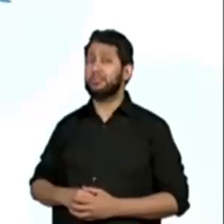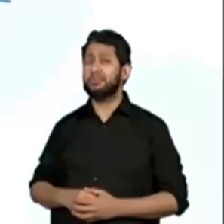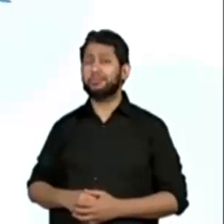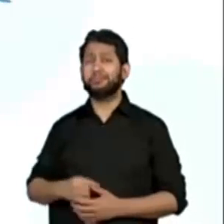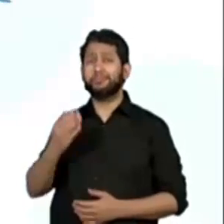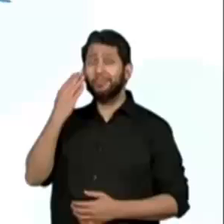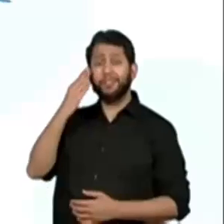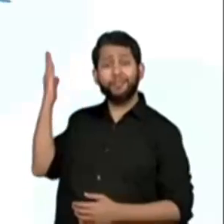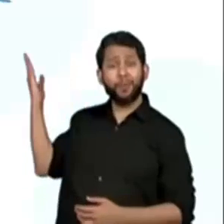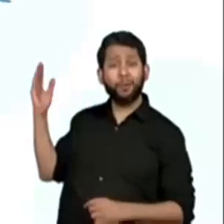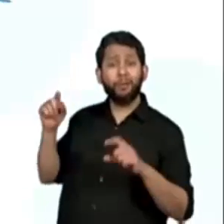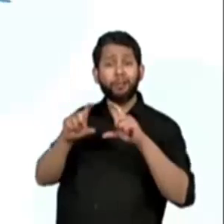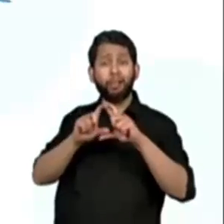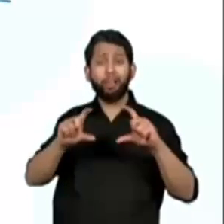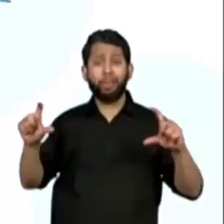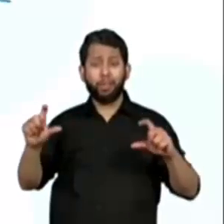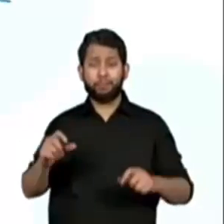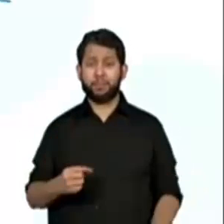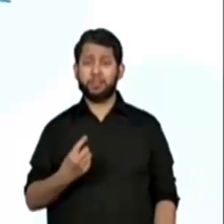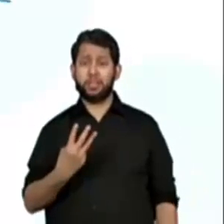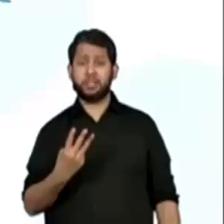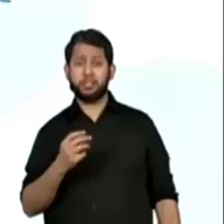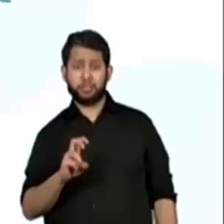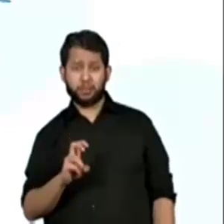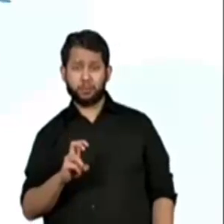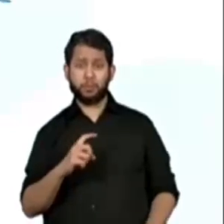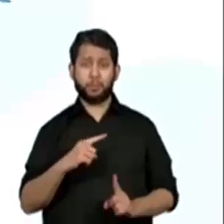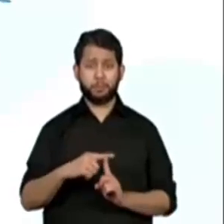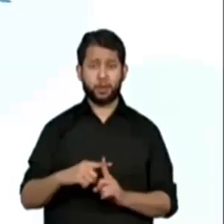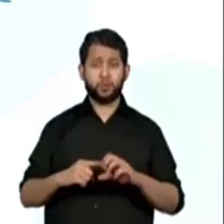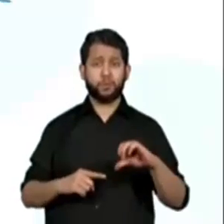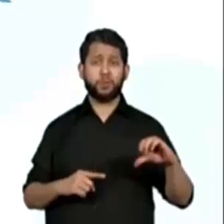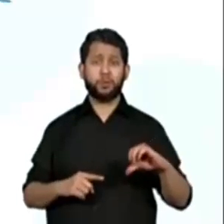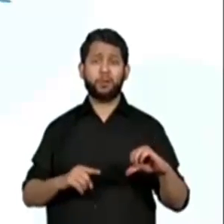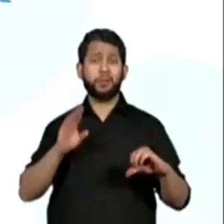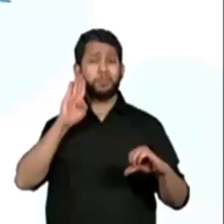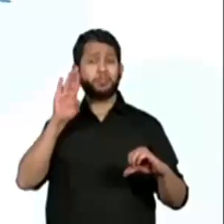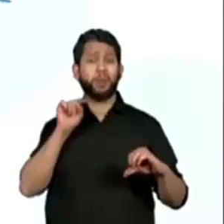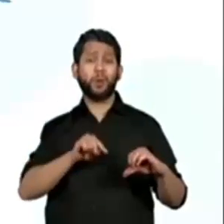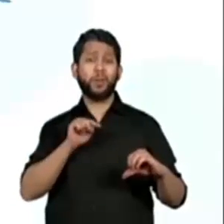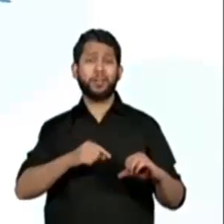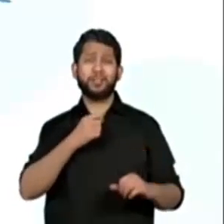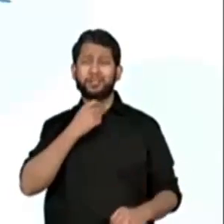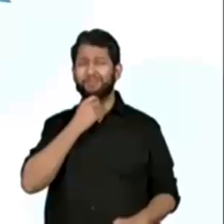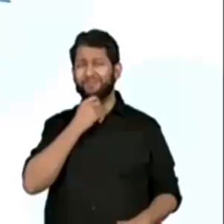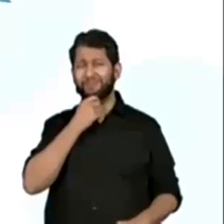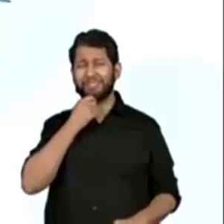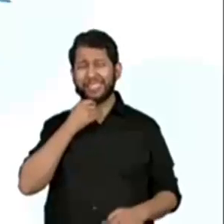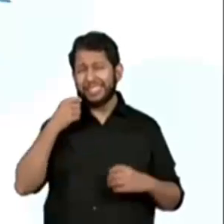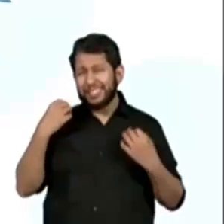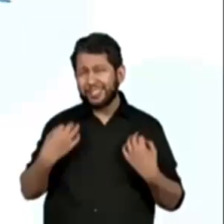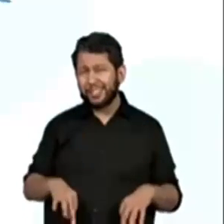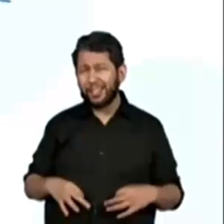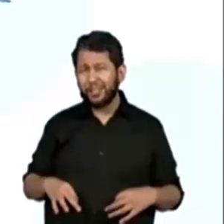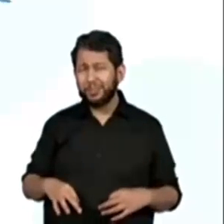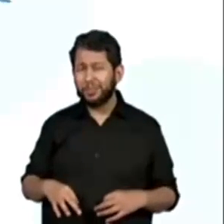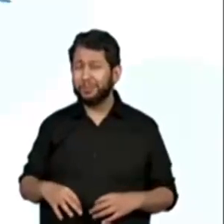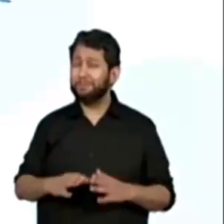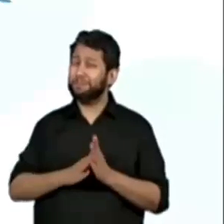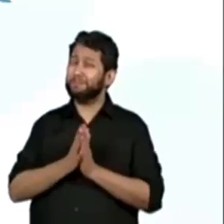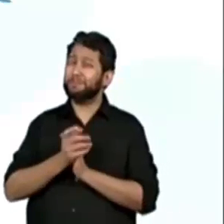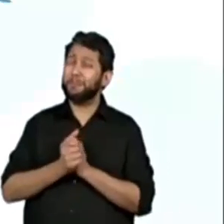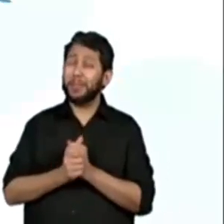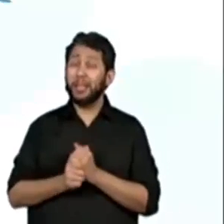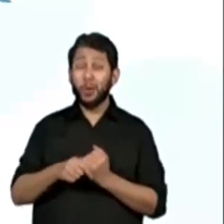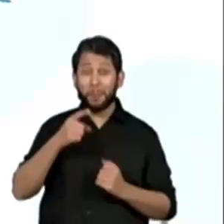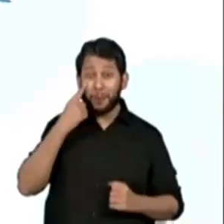35 mais 99. Esse é o mais importante. Porque eu só vou saber se eles acertaram ou não se a